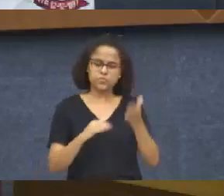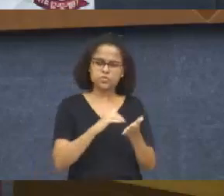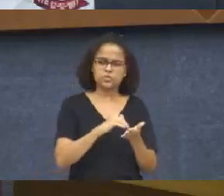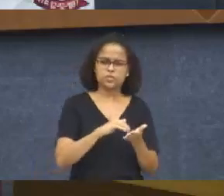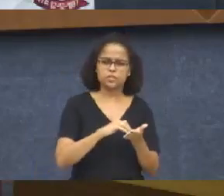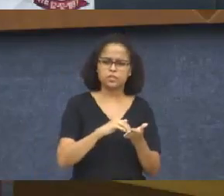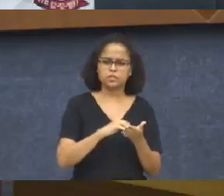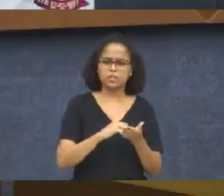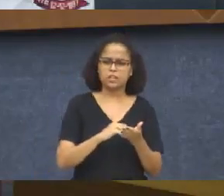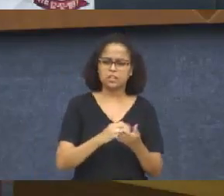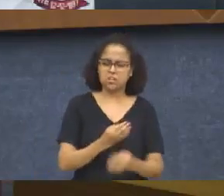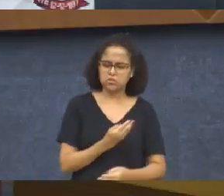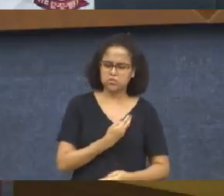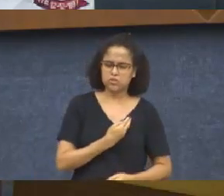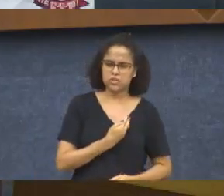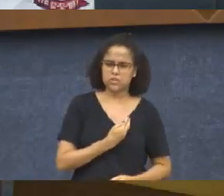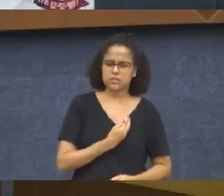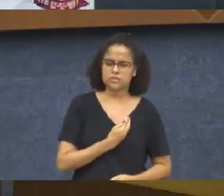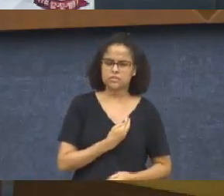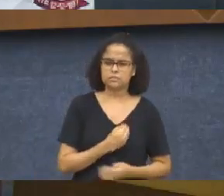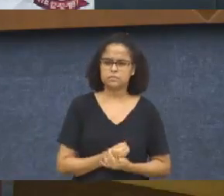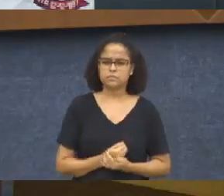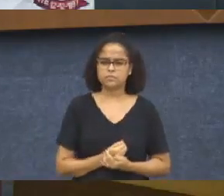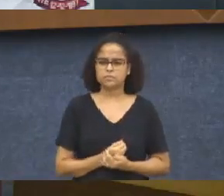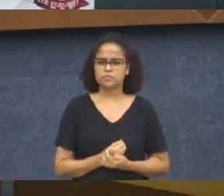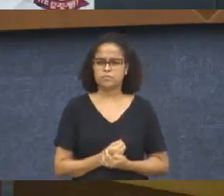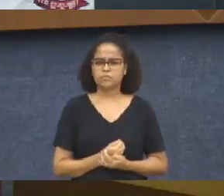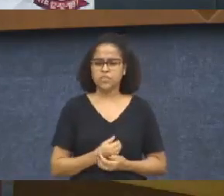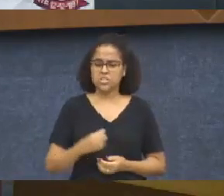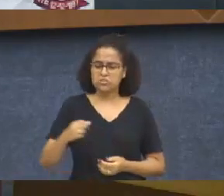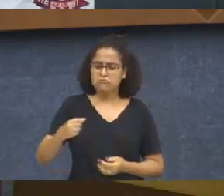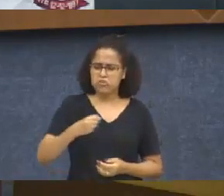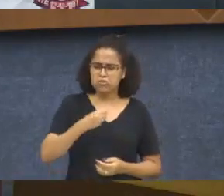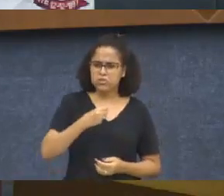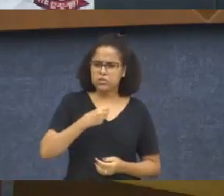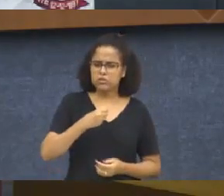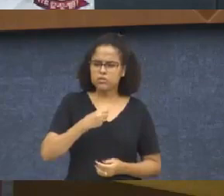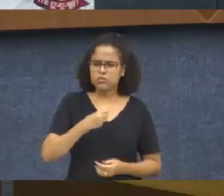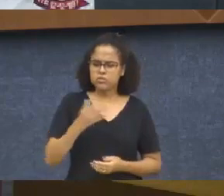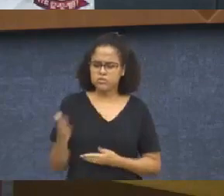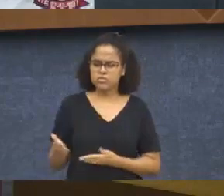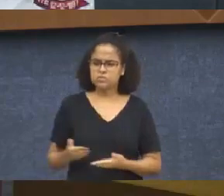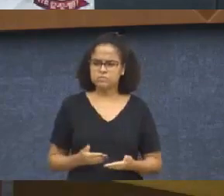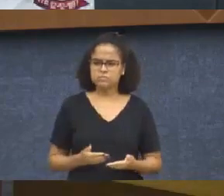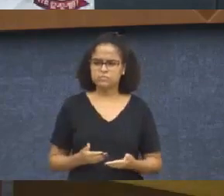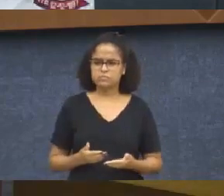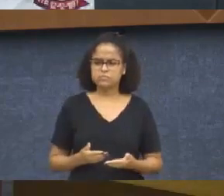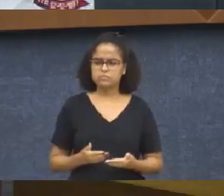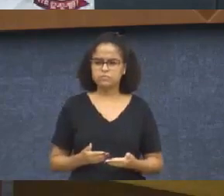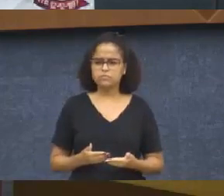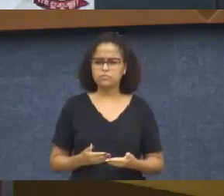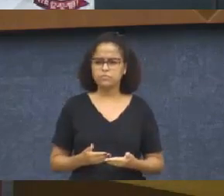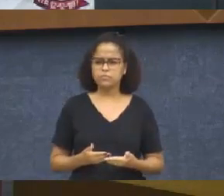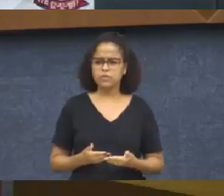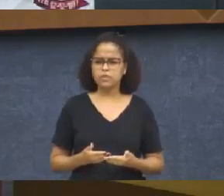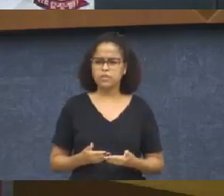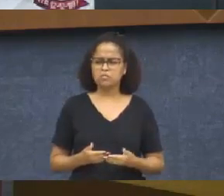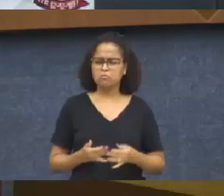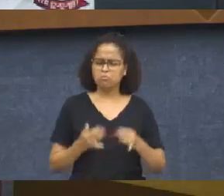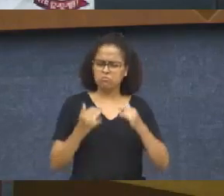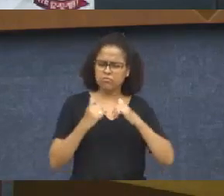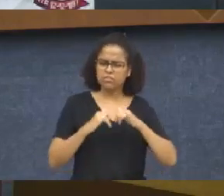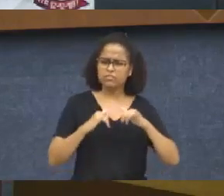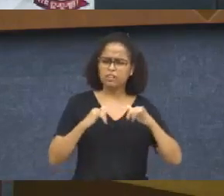secretário, colegas, eu venho aqui hoje a esse microfone para falar da minha